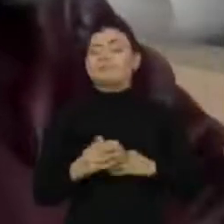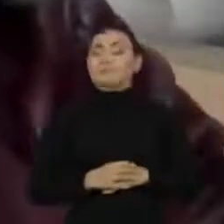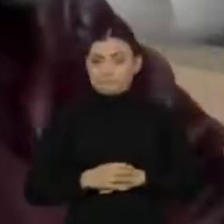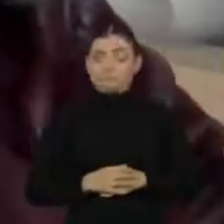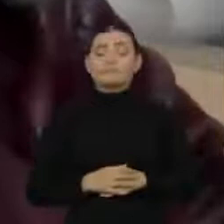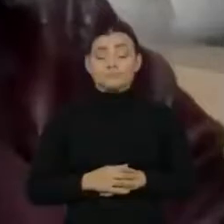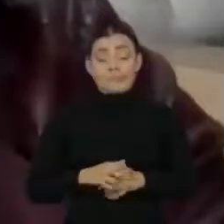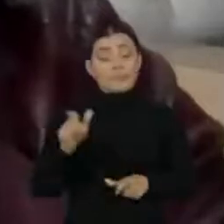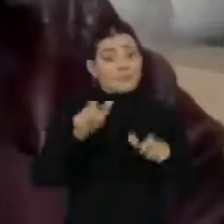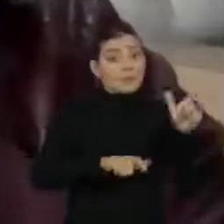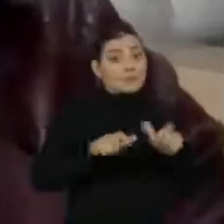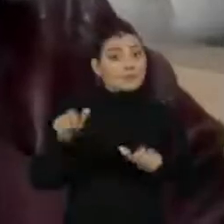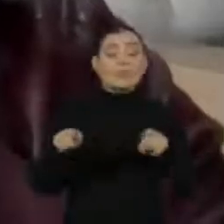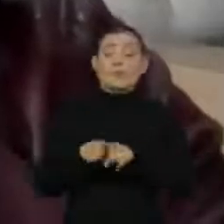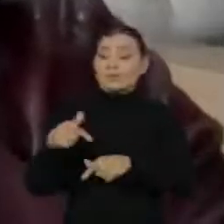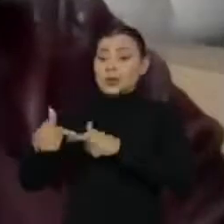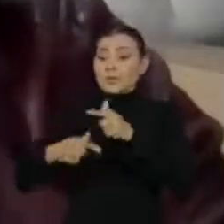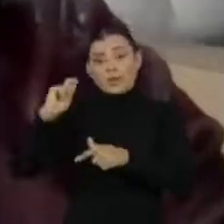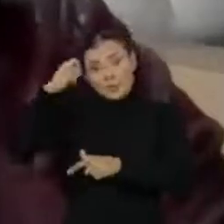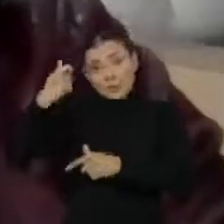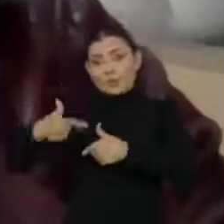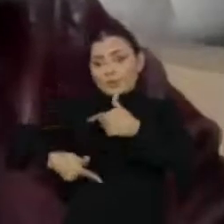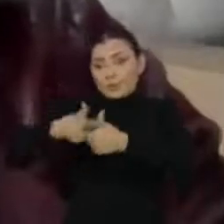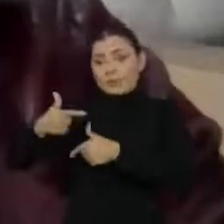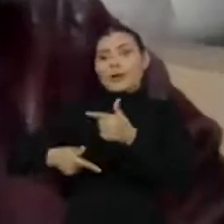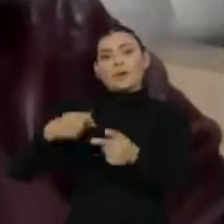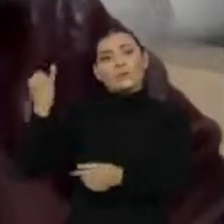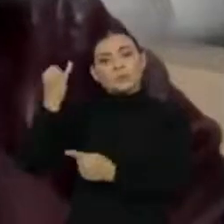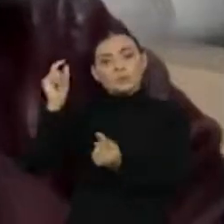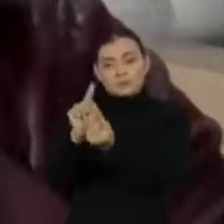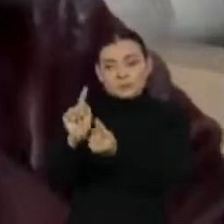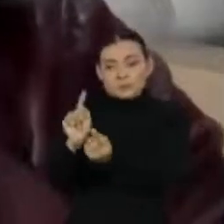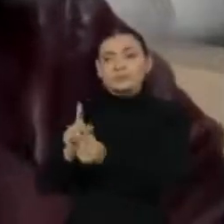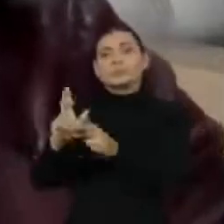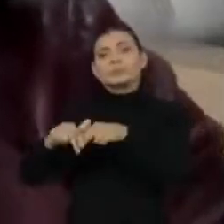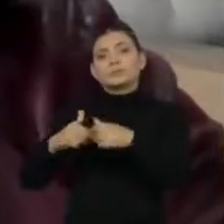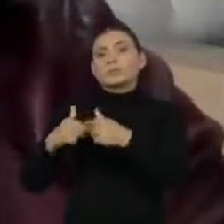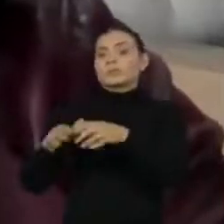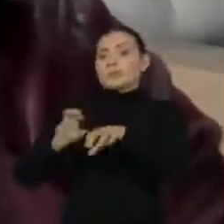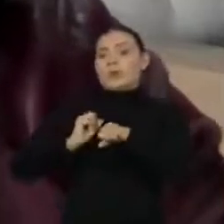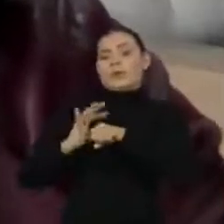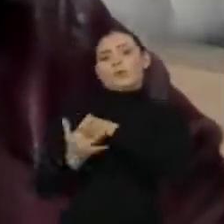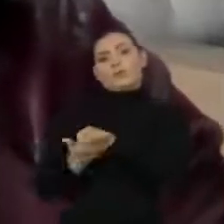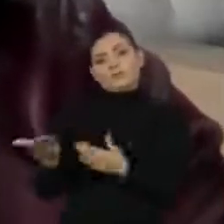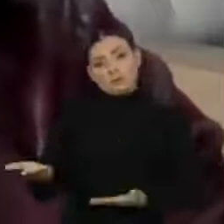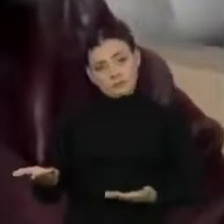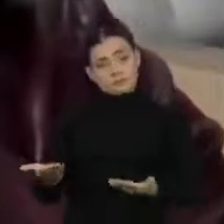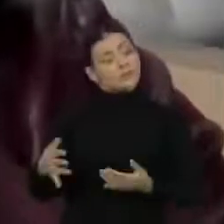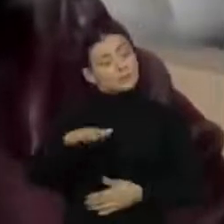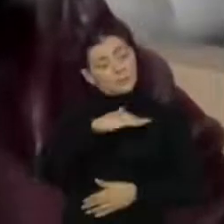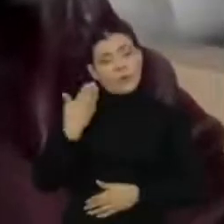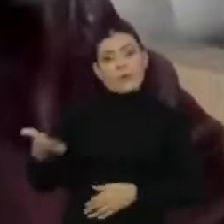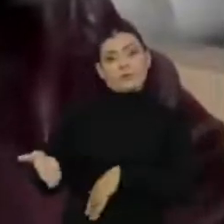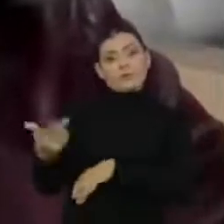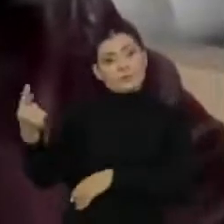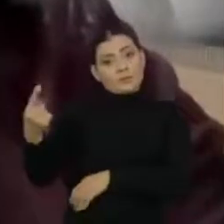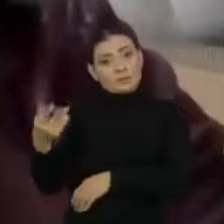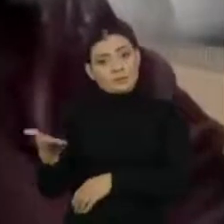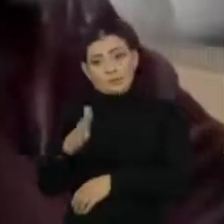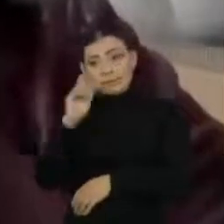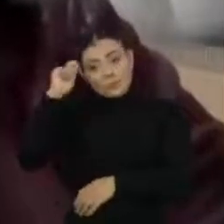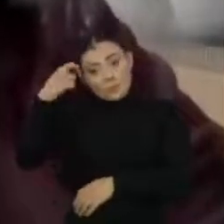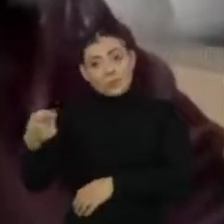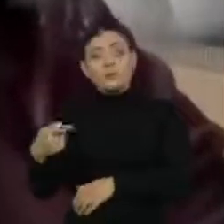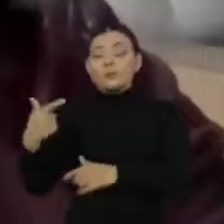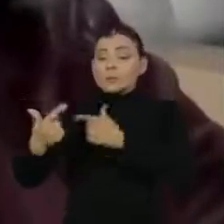negros ali as pessoas que estão na frente dos serviços essenciais, dos trabalhos precarizados, que têm tendo que sair à rua para